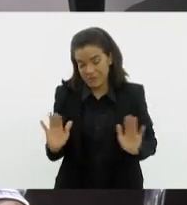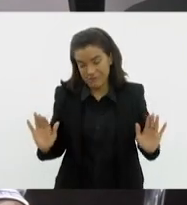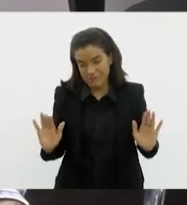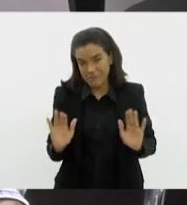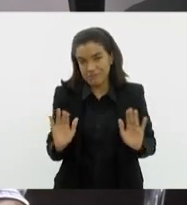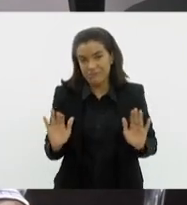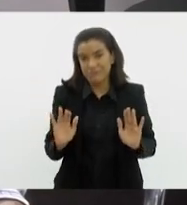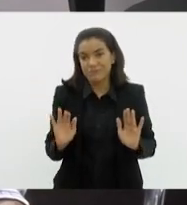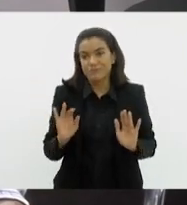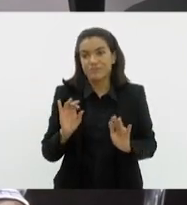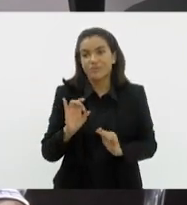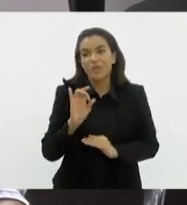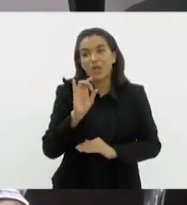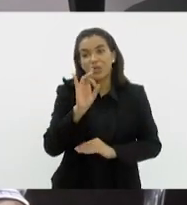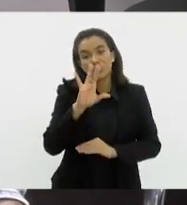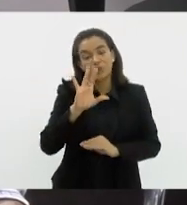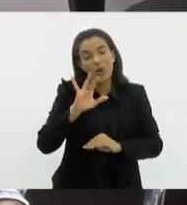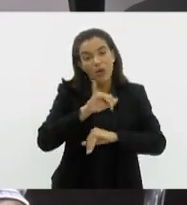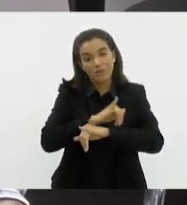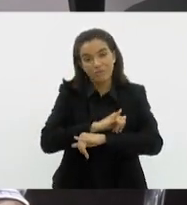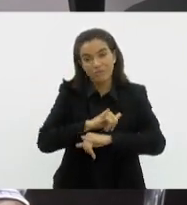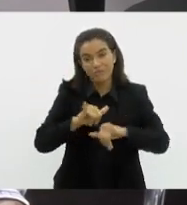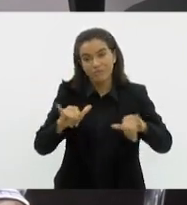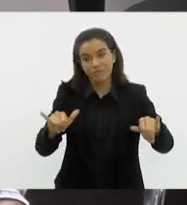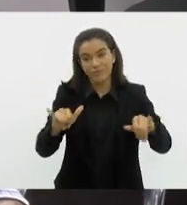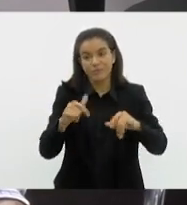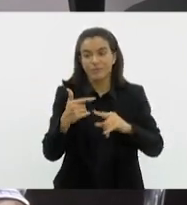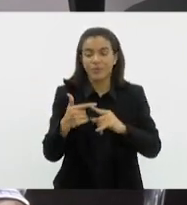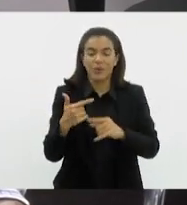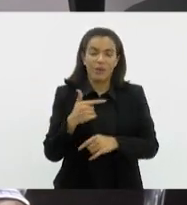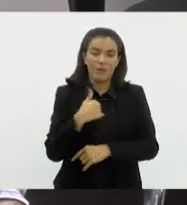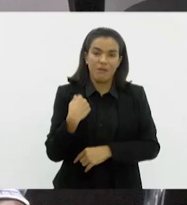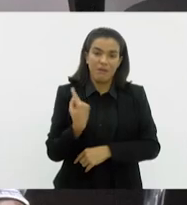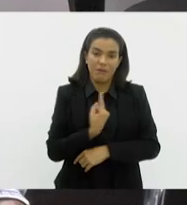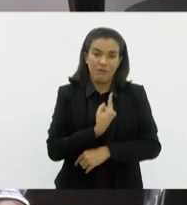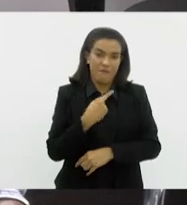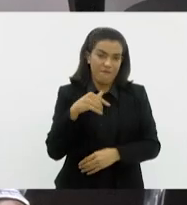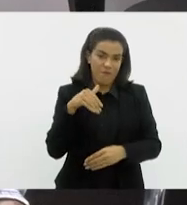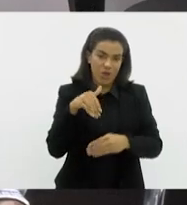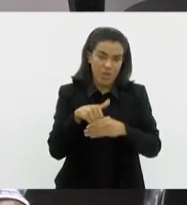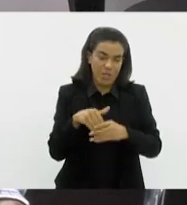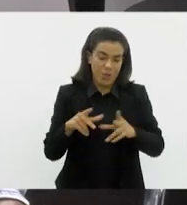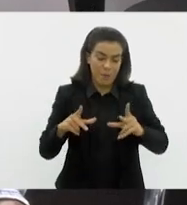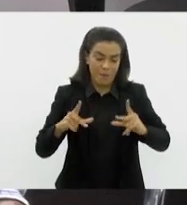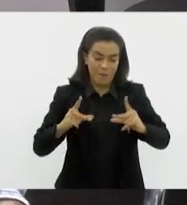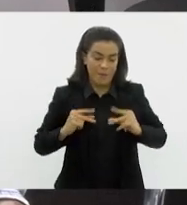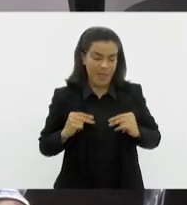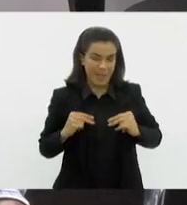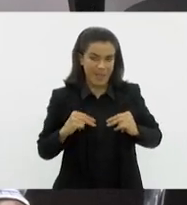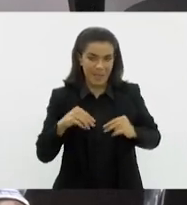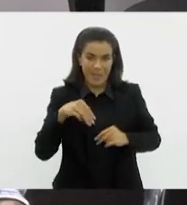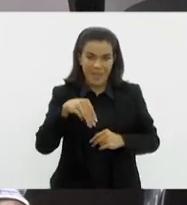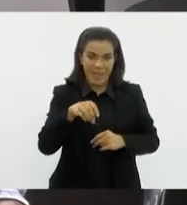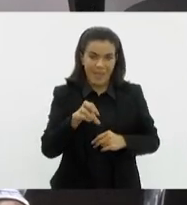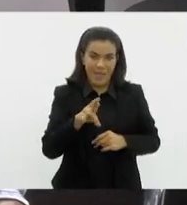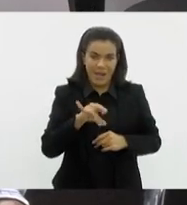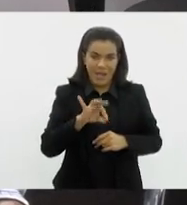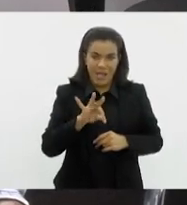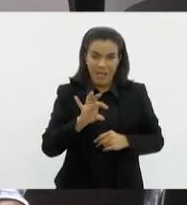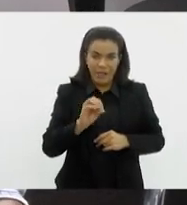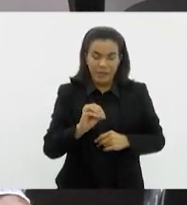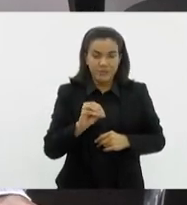fazendo a ressalva que a gente não está votando mérito, a gente está votando